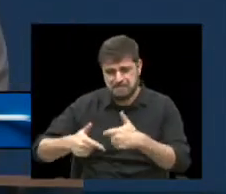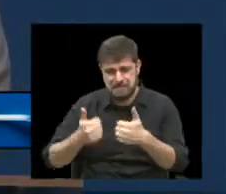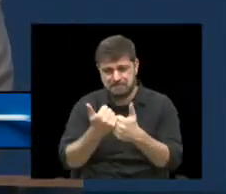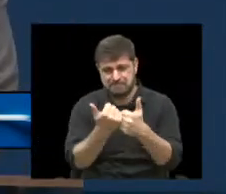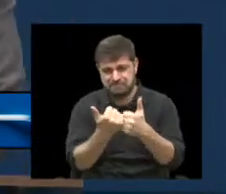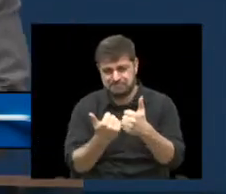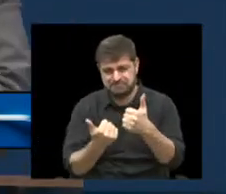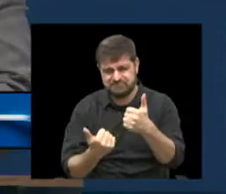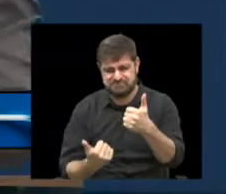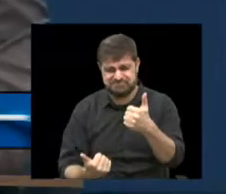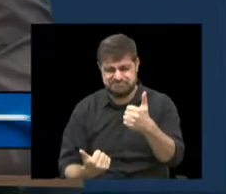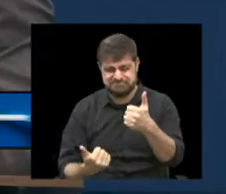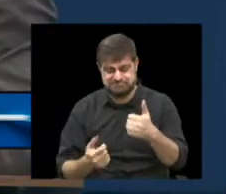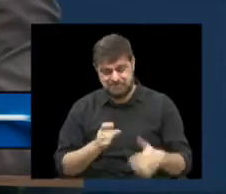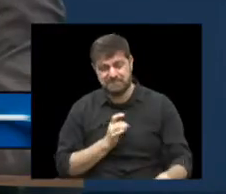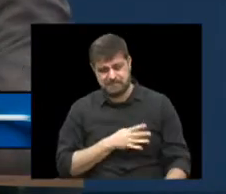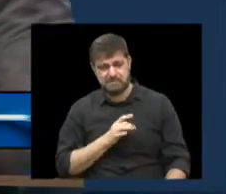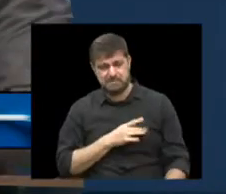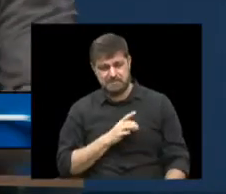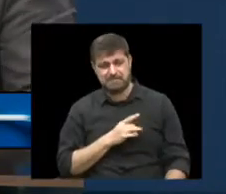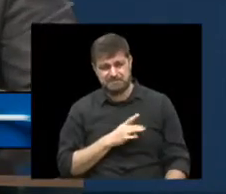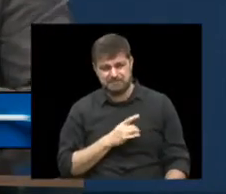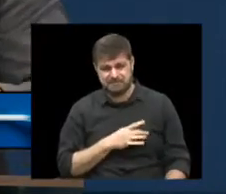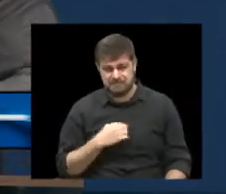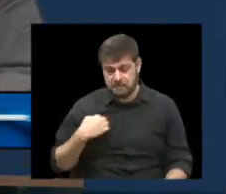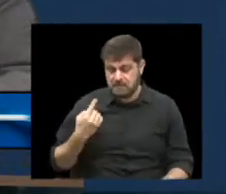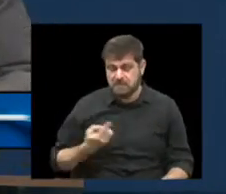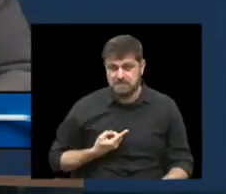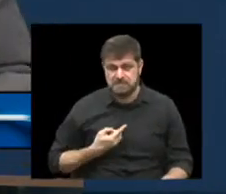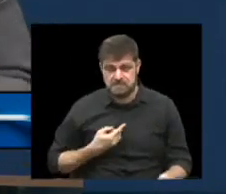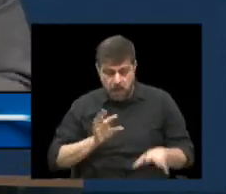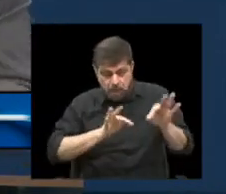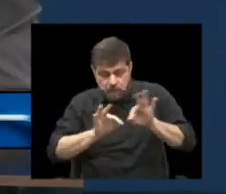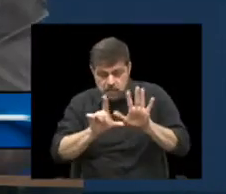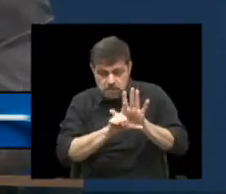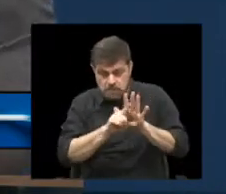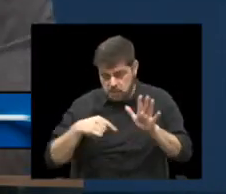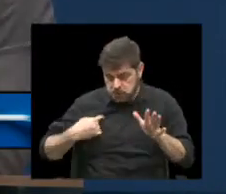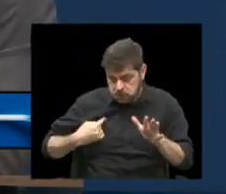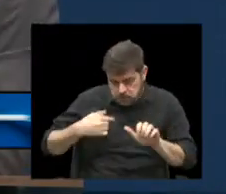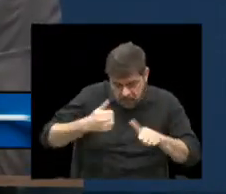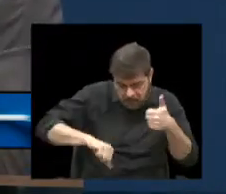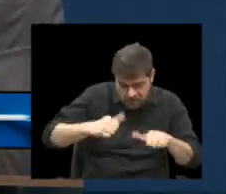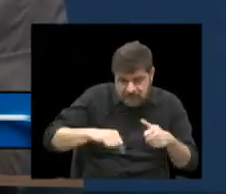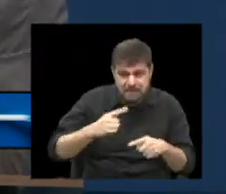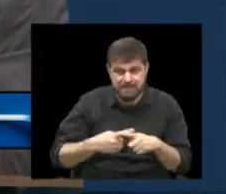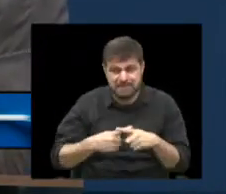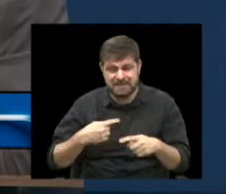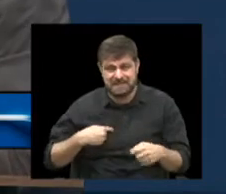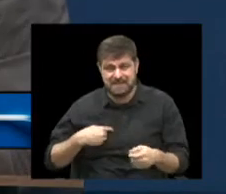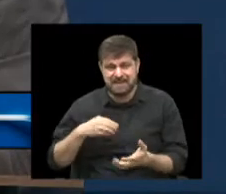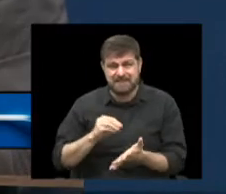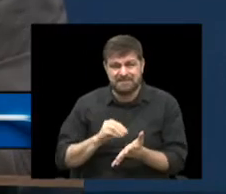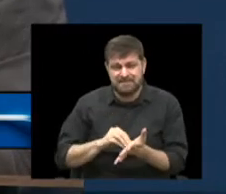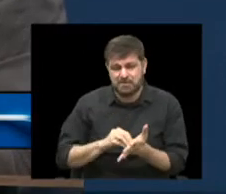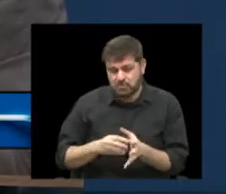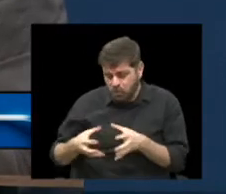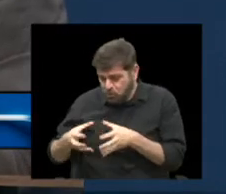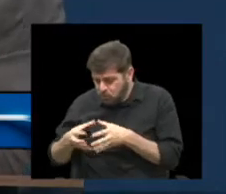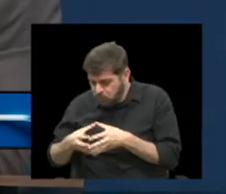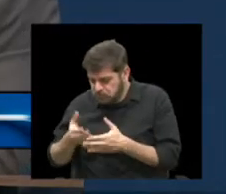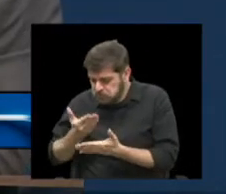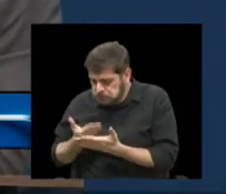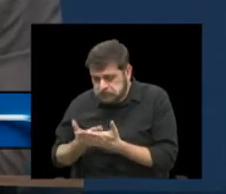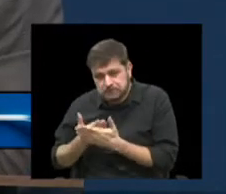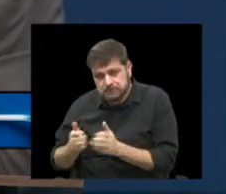aqui. De repente, nós vamos deixar de aprovar bons projetos importantes por falta de quadro para analisar aqui, vereador